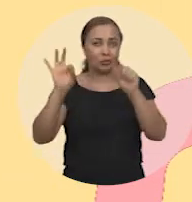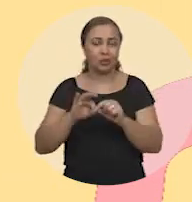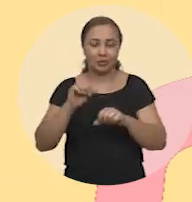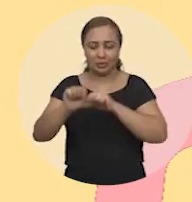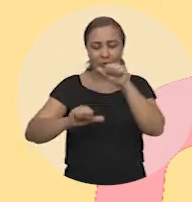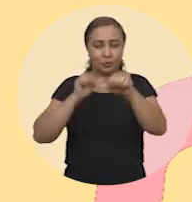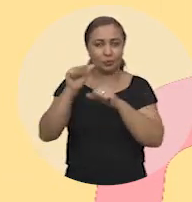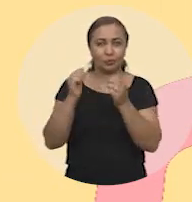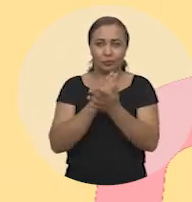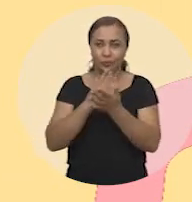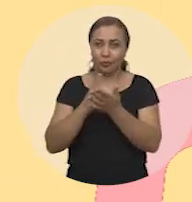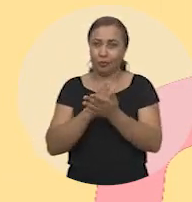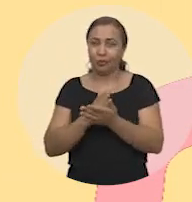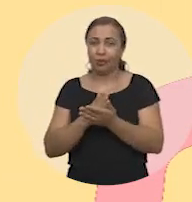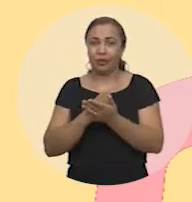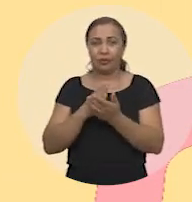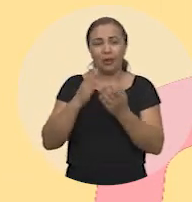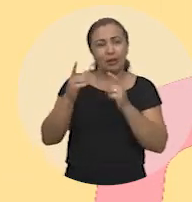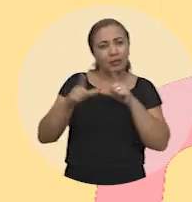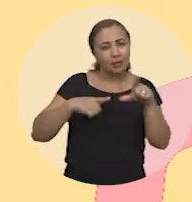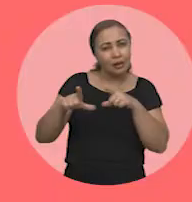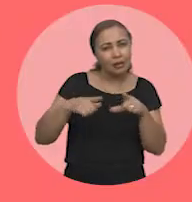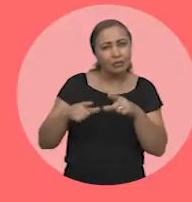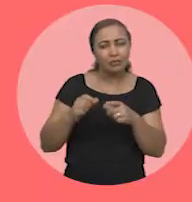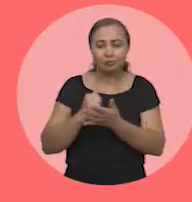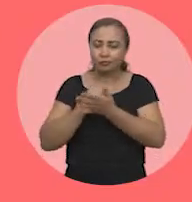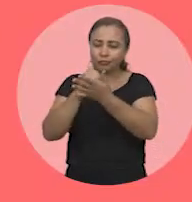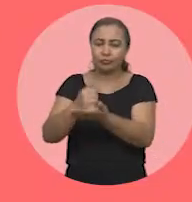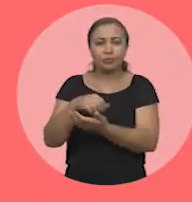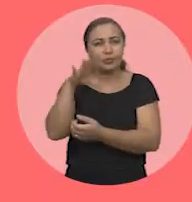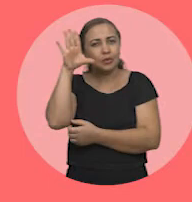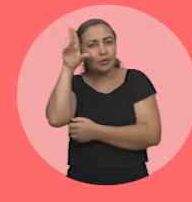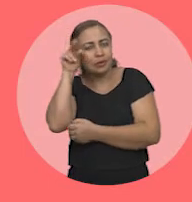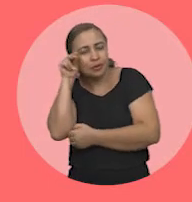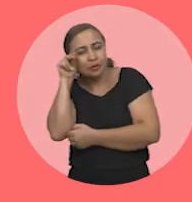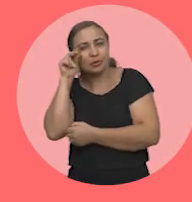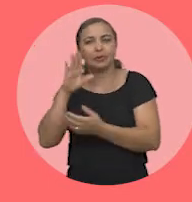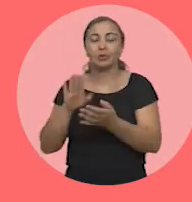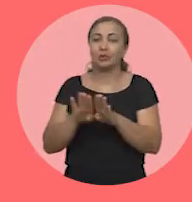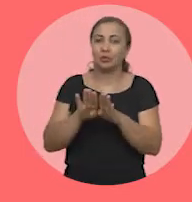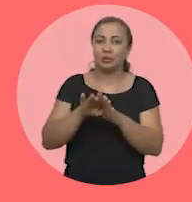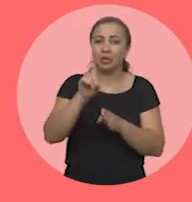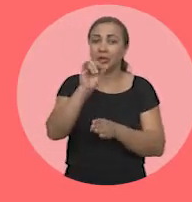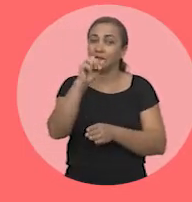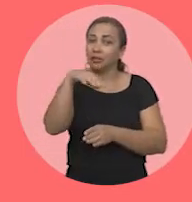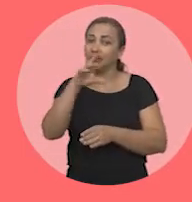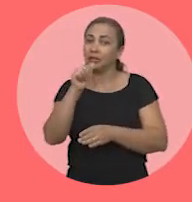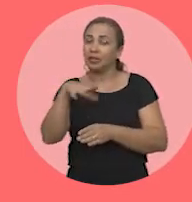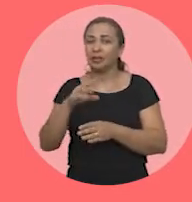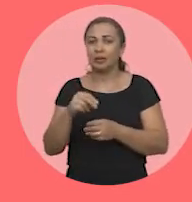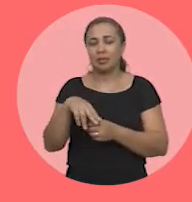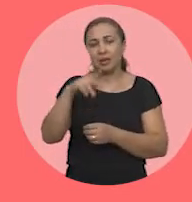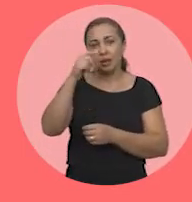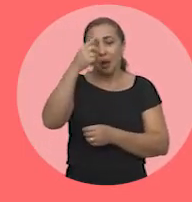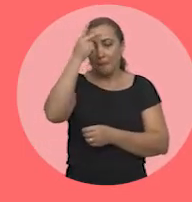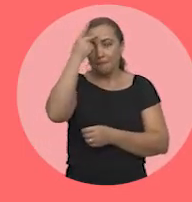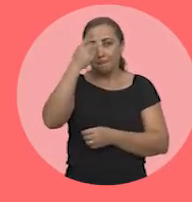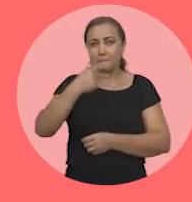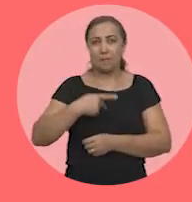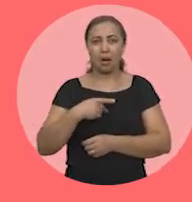O projeto até então desenvolveu algumas terapias na área de apoio ao sono, de eneagrama, que